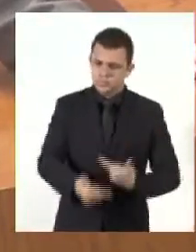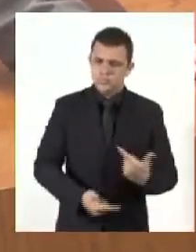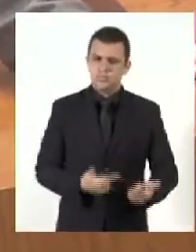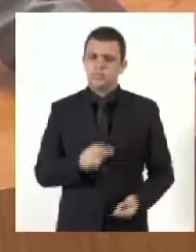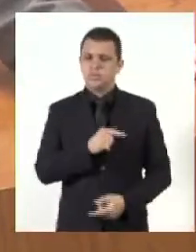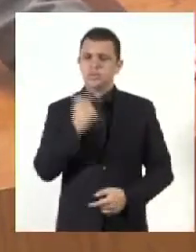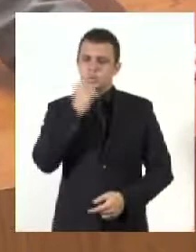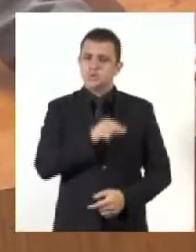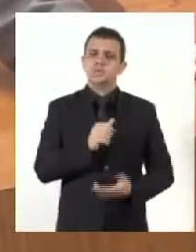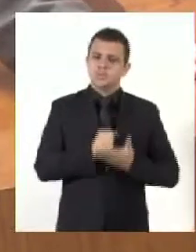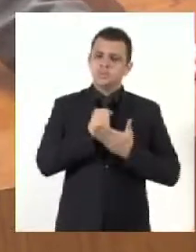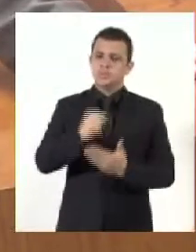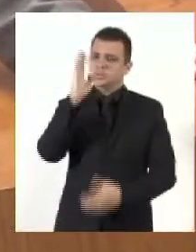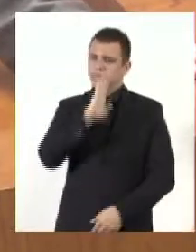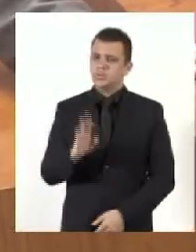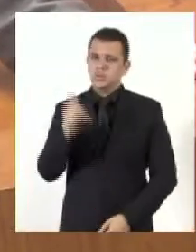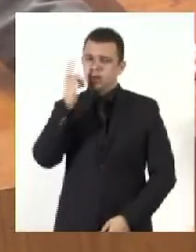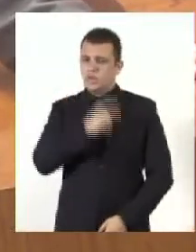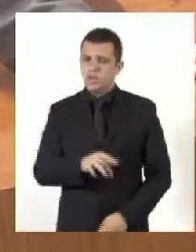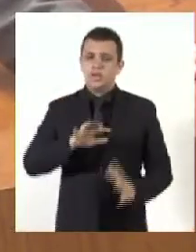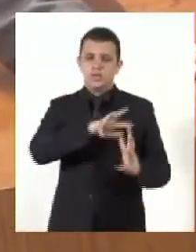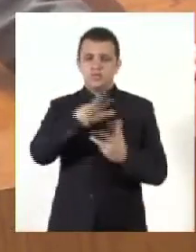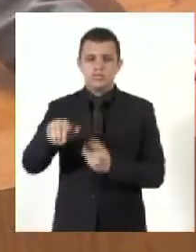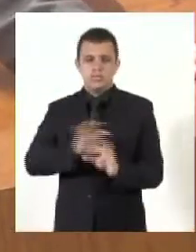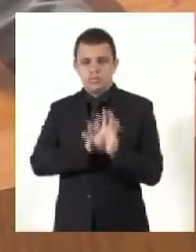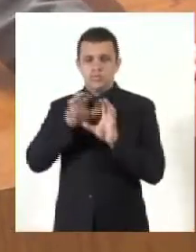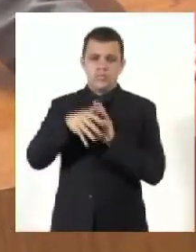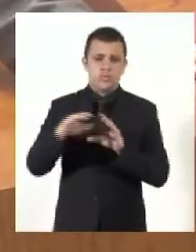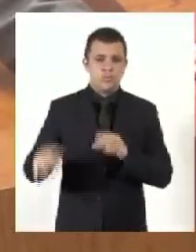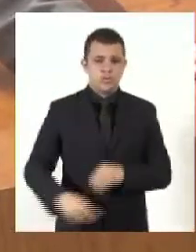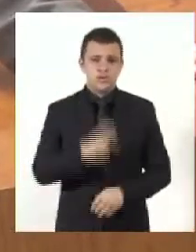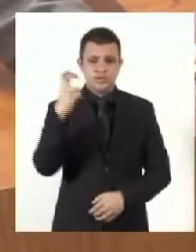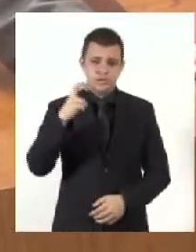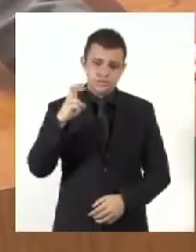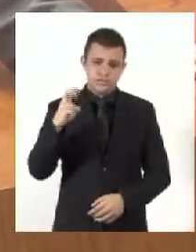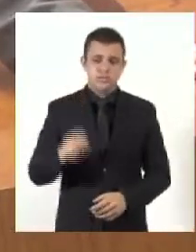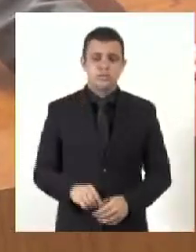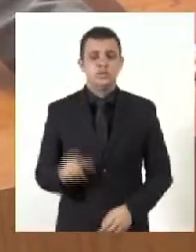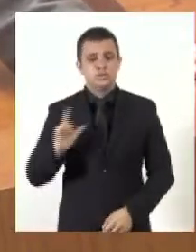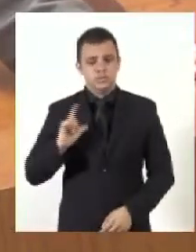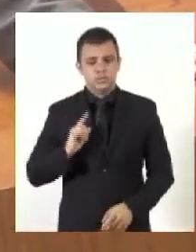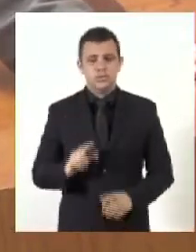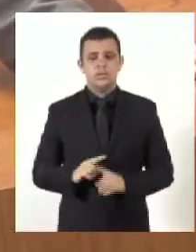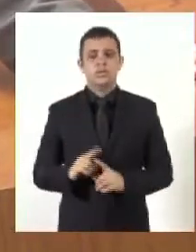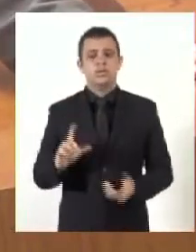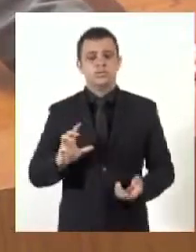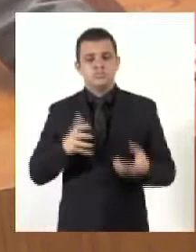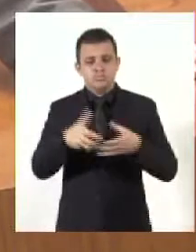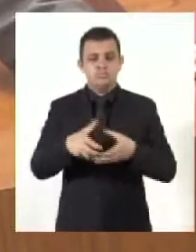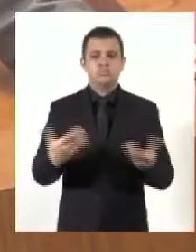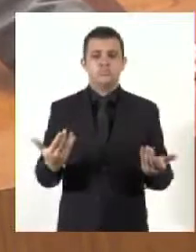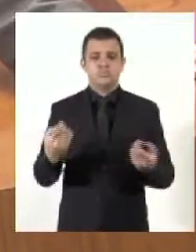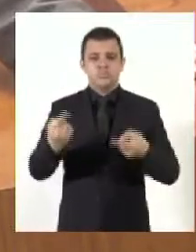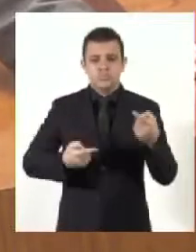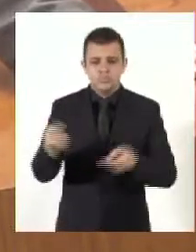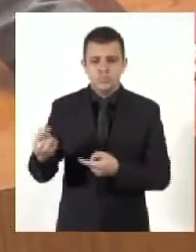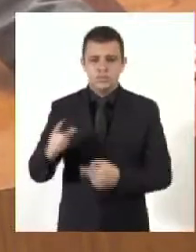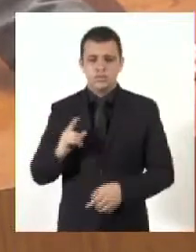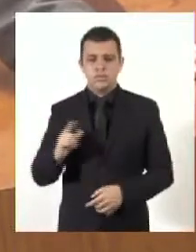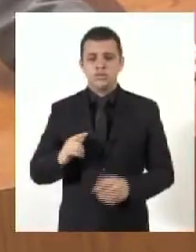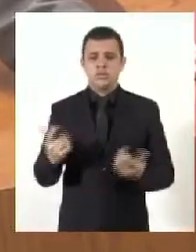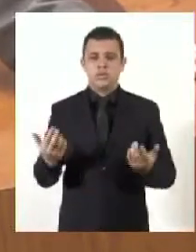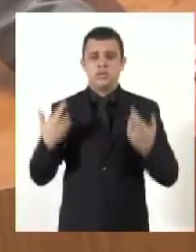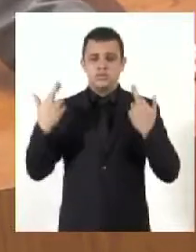Brasil, por nossos grandes jogadores, tenho a torcida e muito mais de 100 milhões de